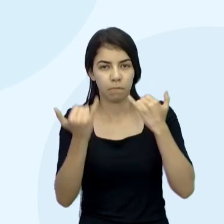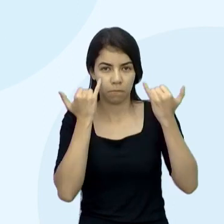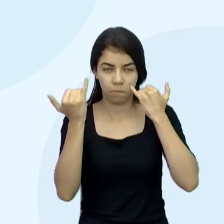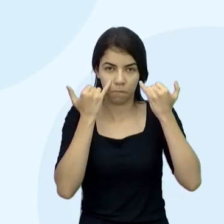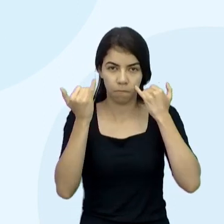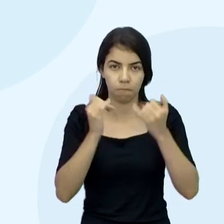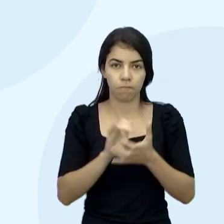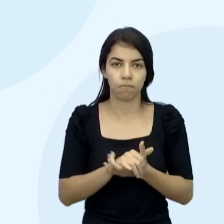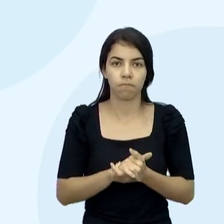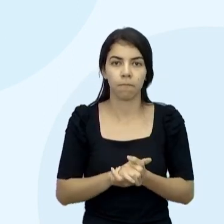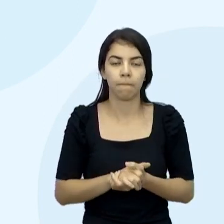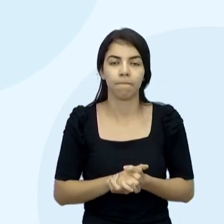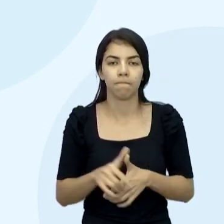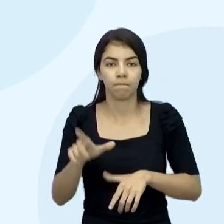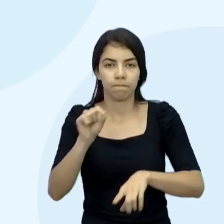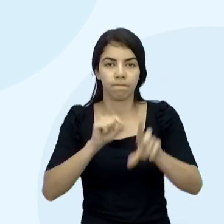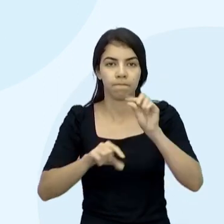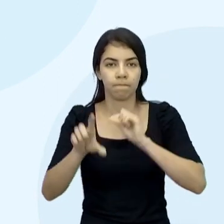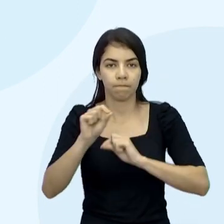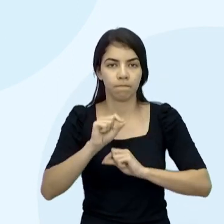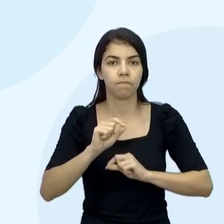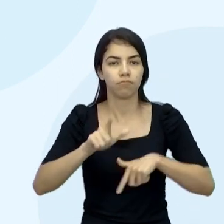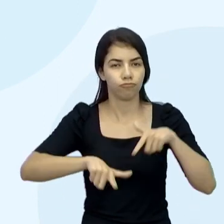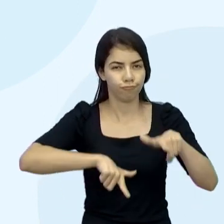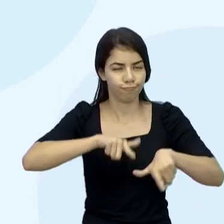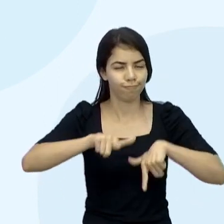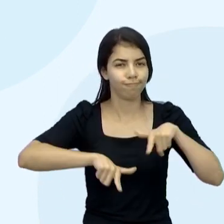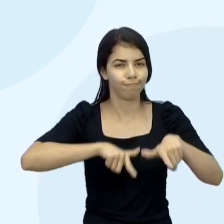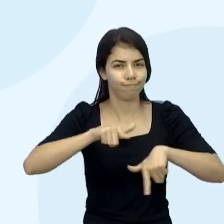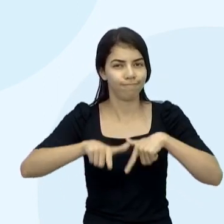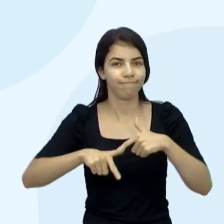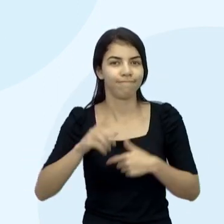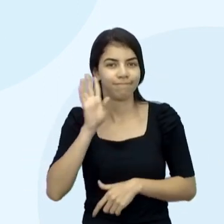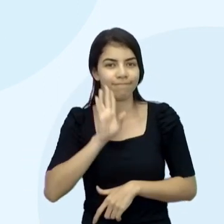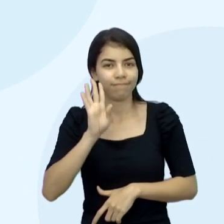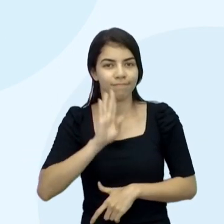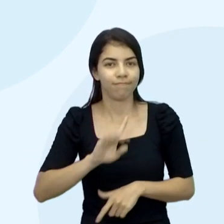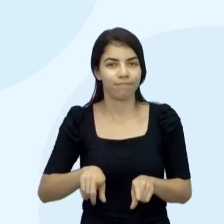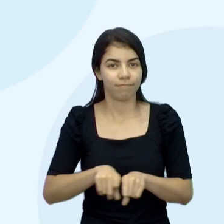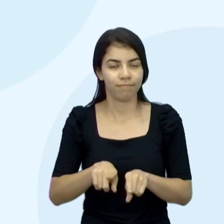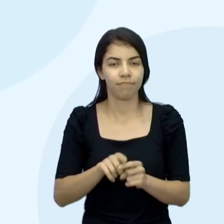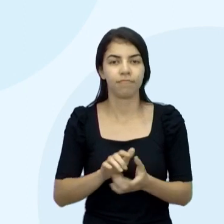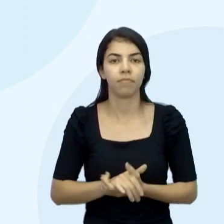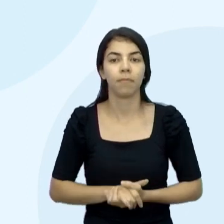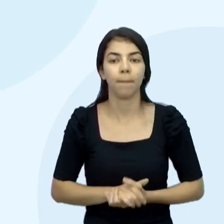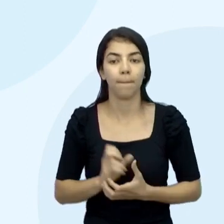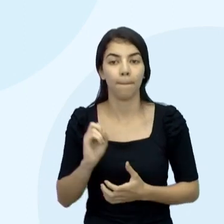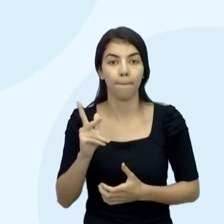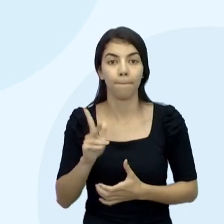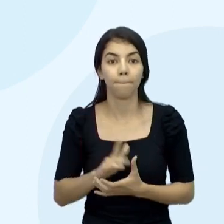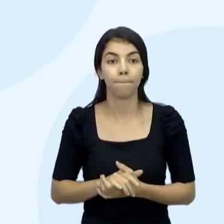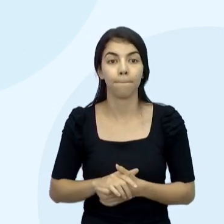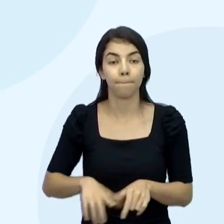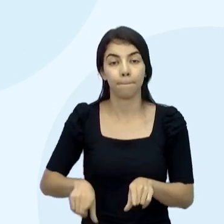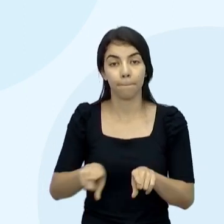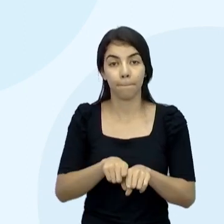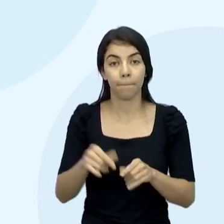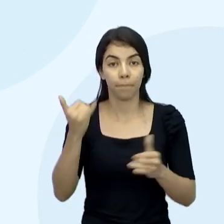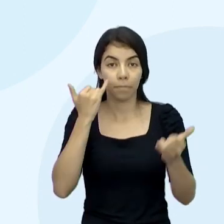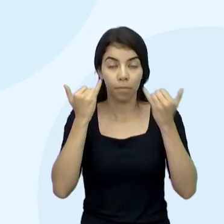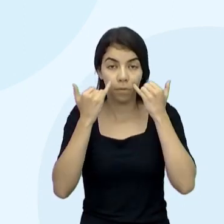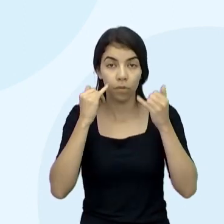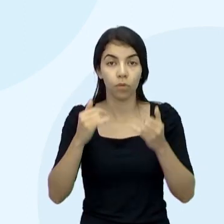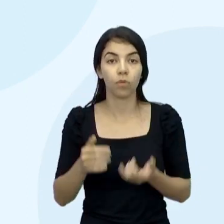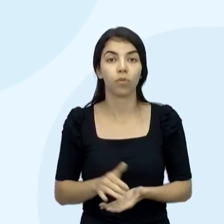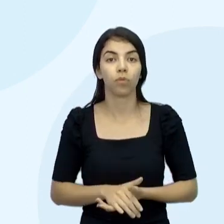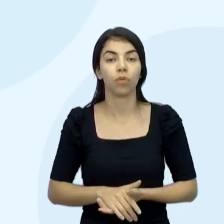você escolher aí e trabalhar muito legal, fazer um trabalho muito bacana. Legal? Bom, a notícia que a gente escolheu